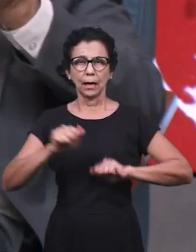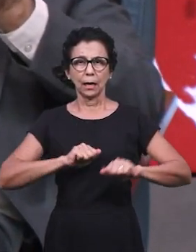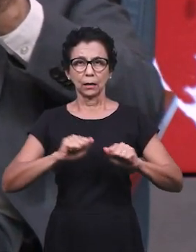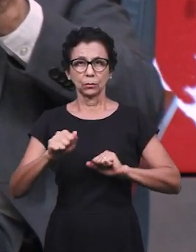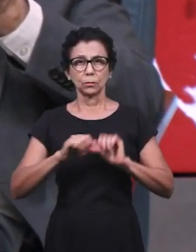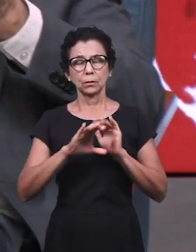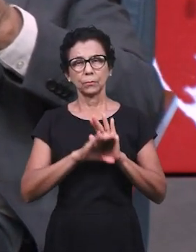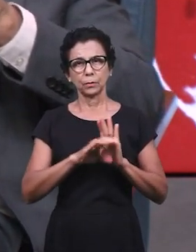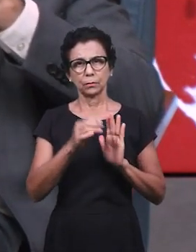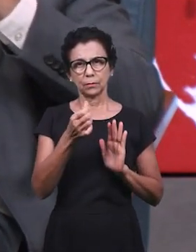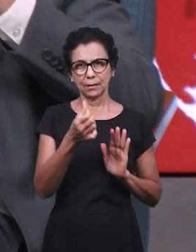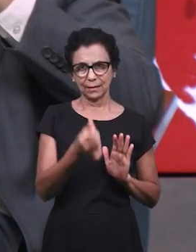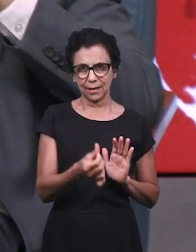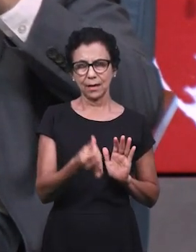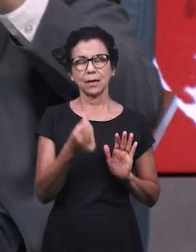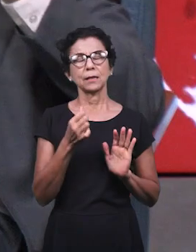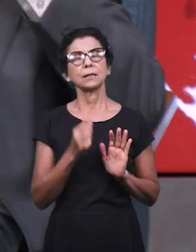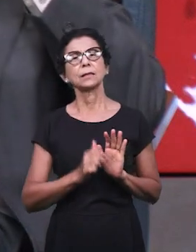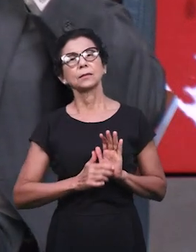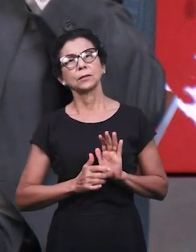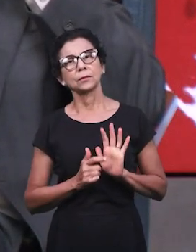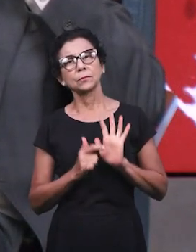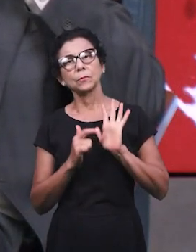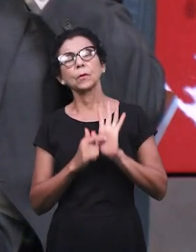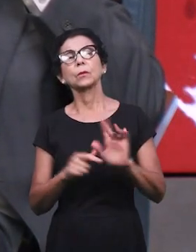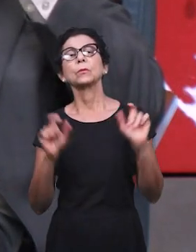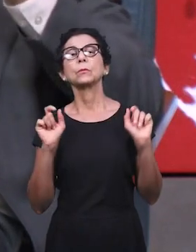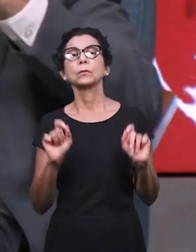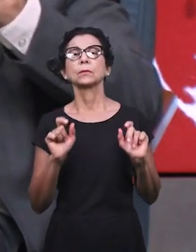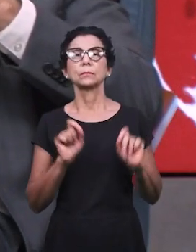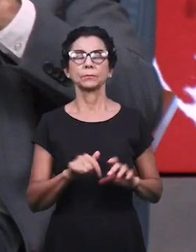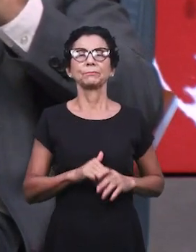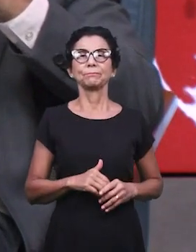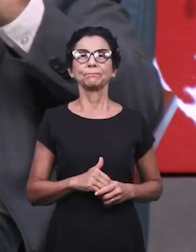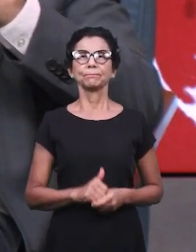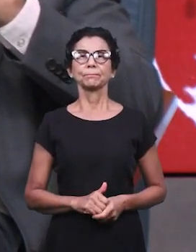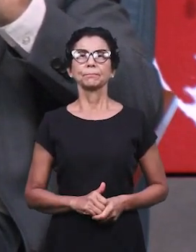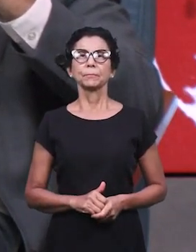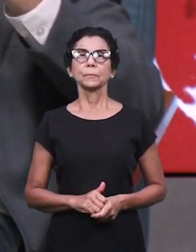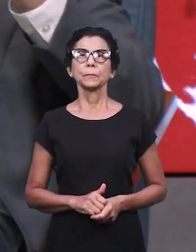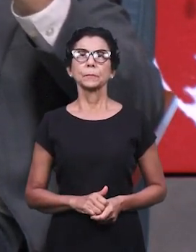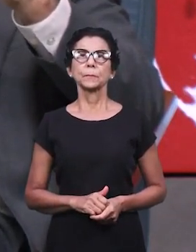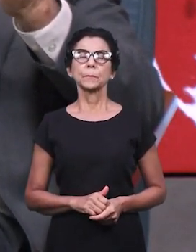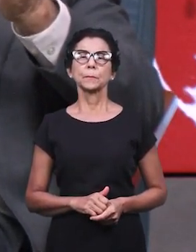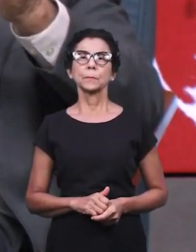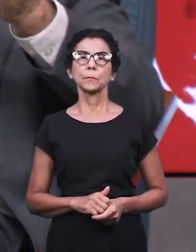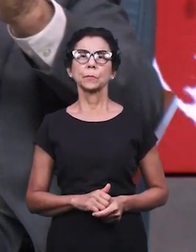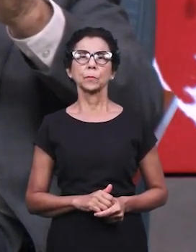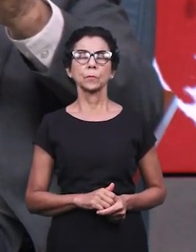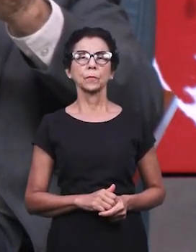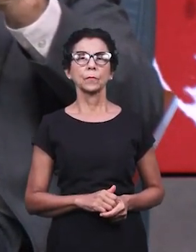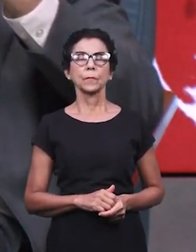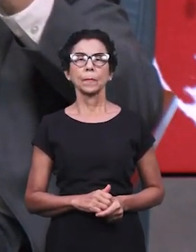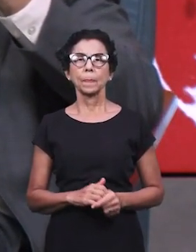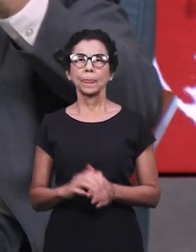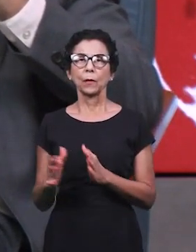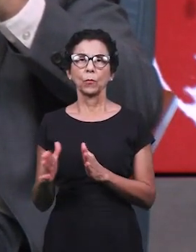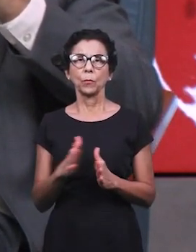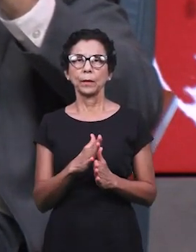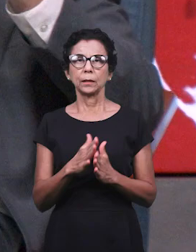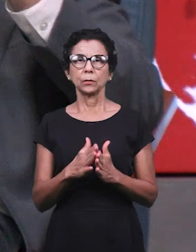Atos dos Apóstolos. O que é que o livro de Atos dos Apóstolos diz? foram o surgimento dos